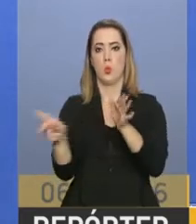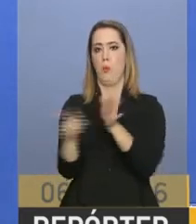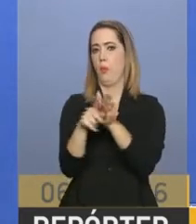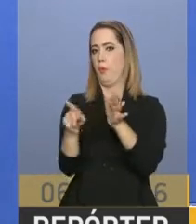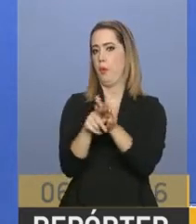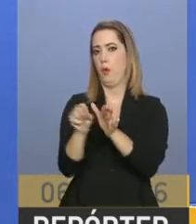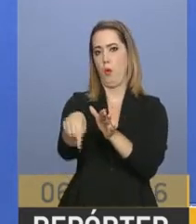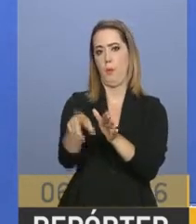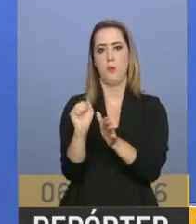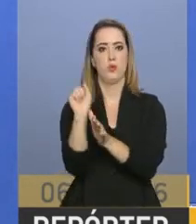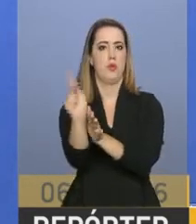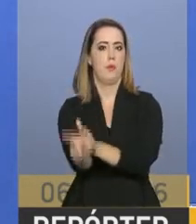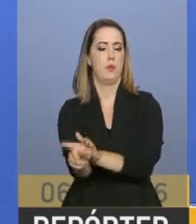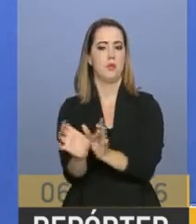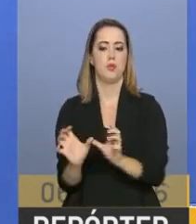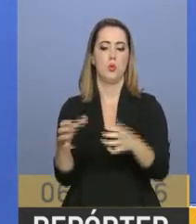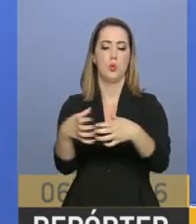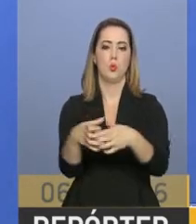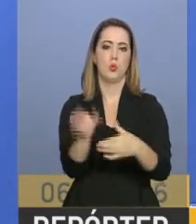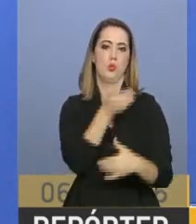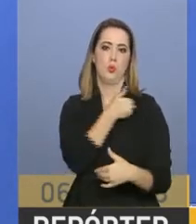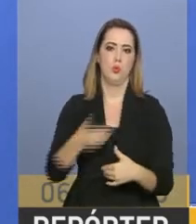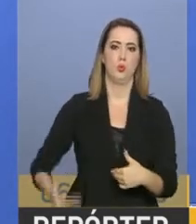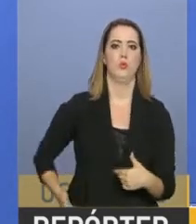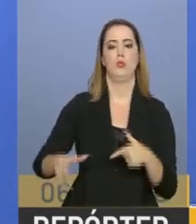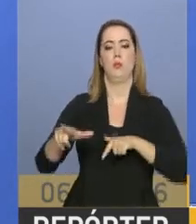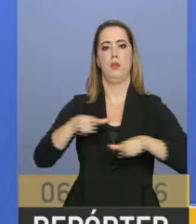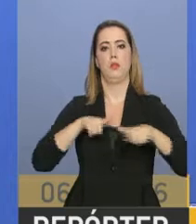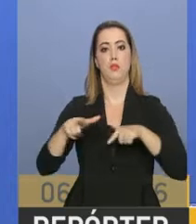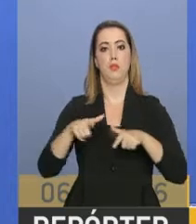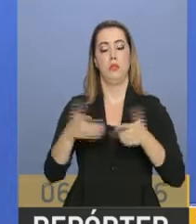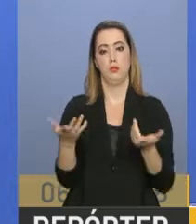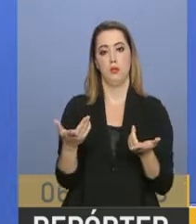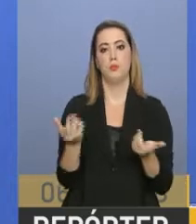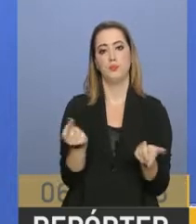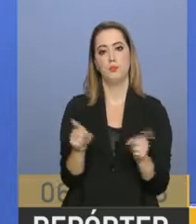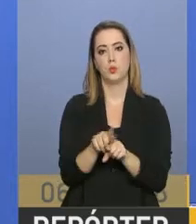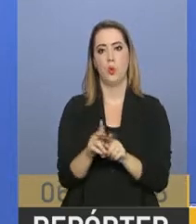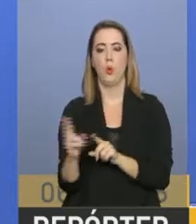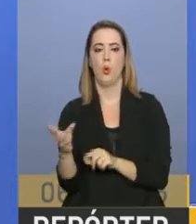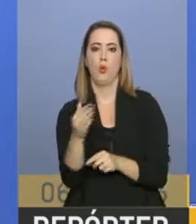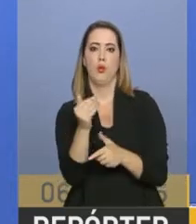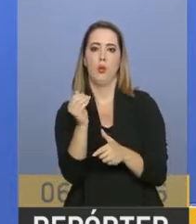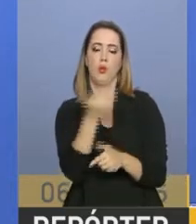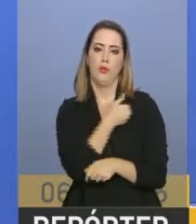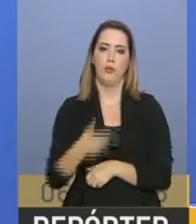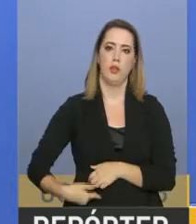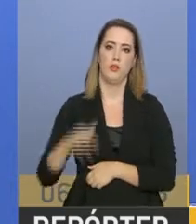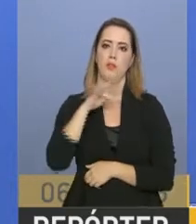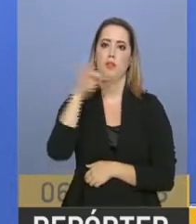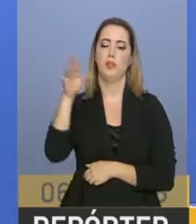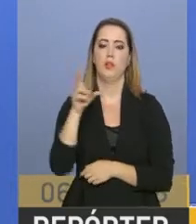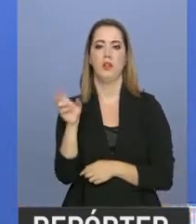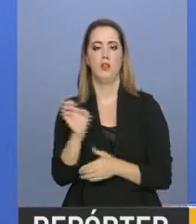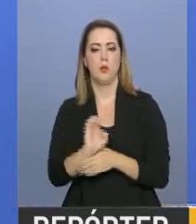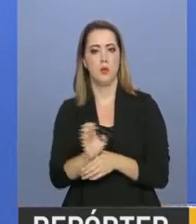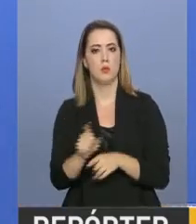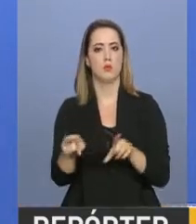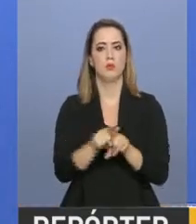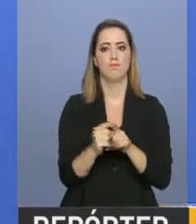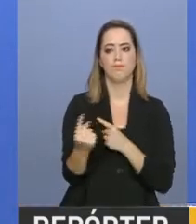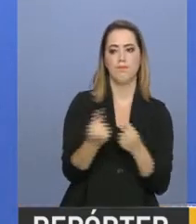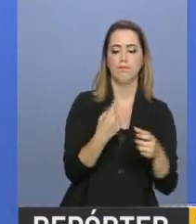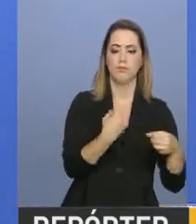aposentadorias dos servidores públicos seja da união ou seja estados e alguns municípios